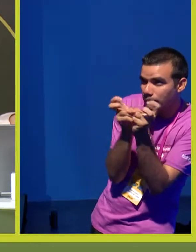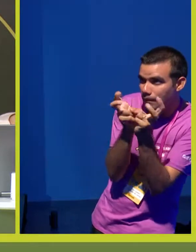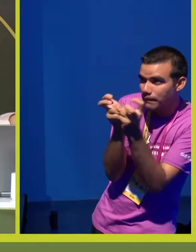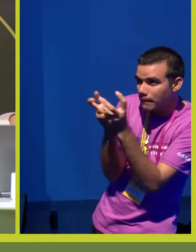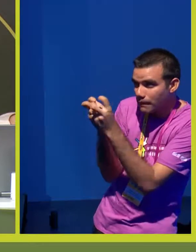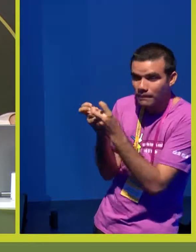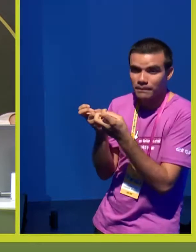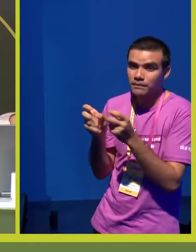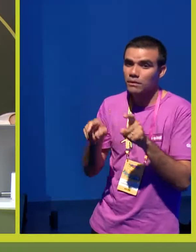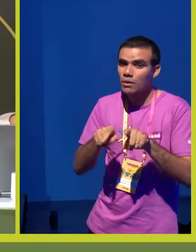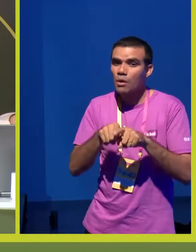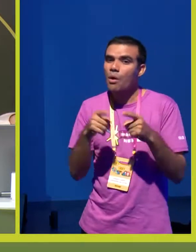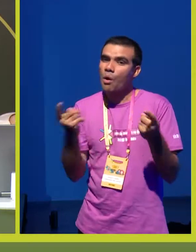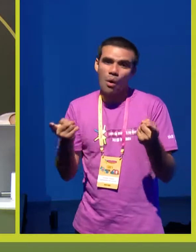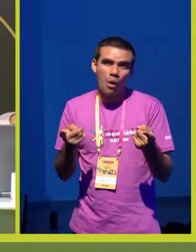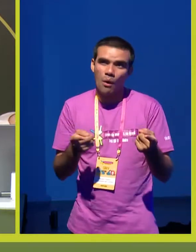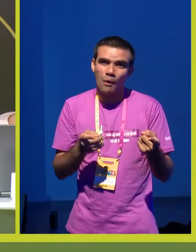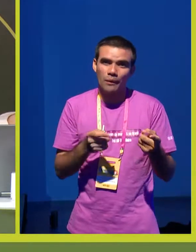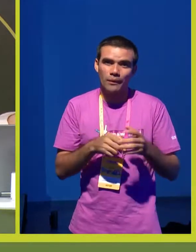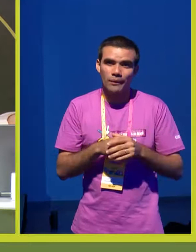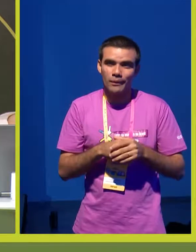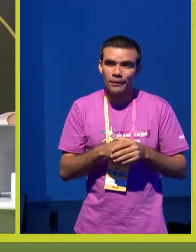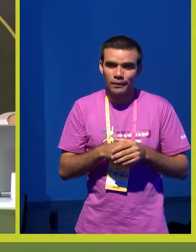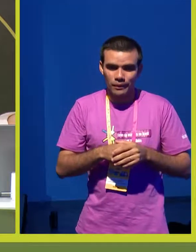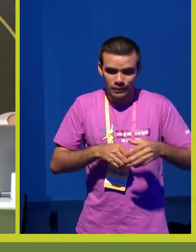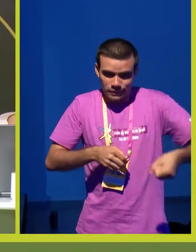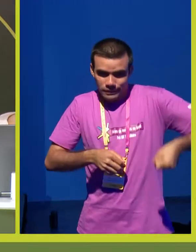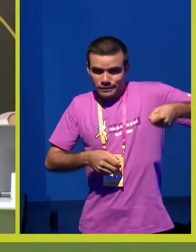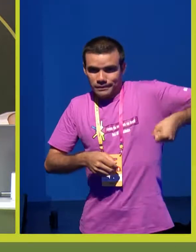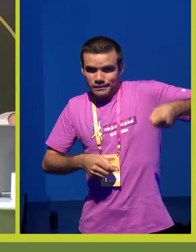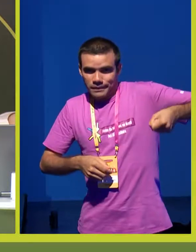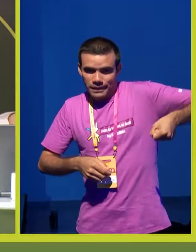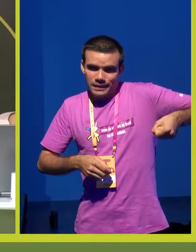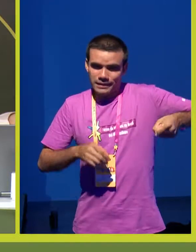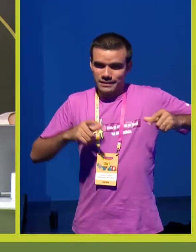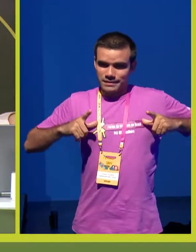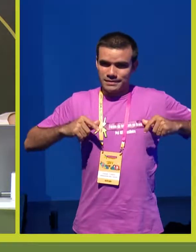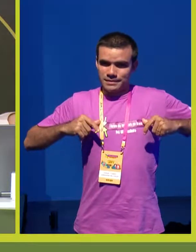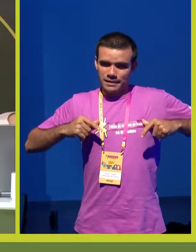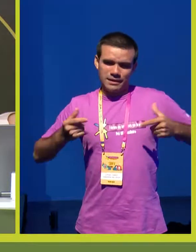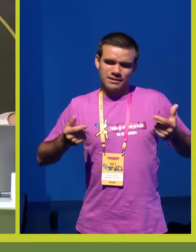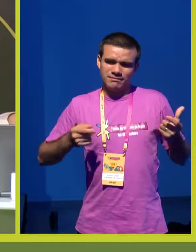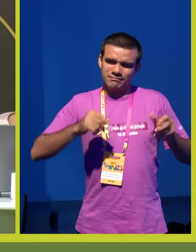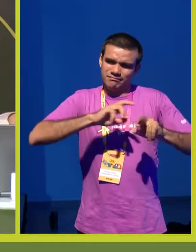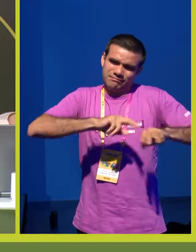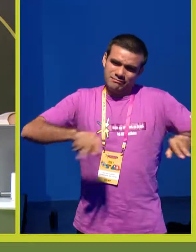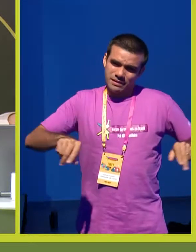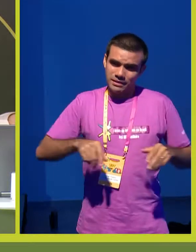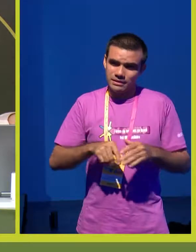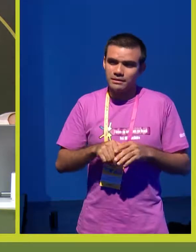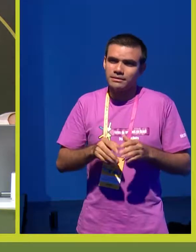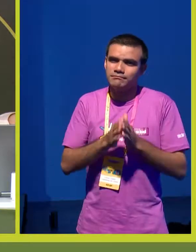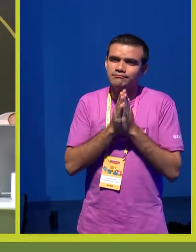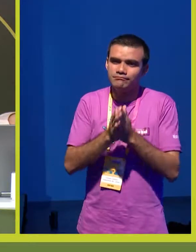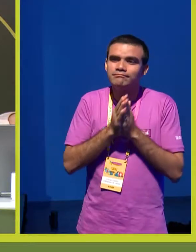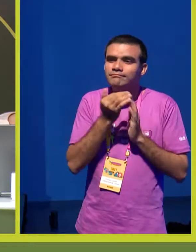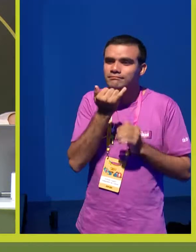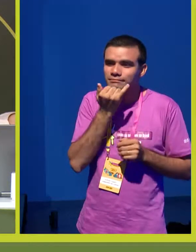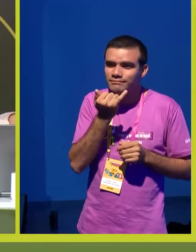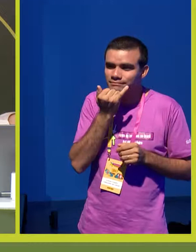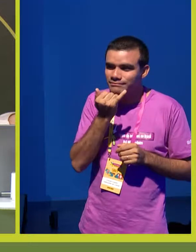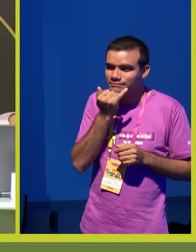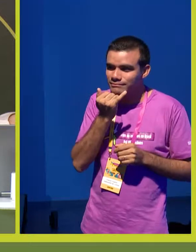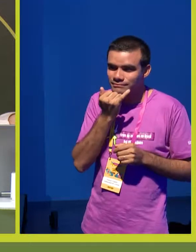interceptação física com maletas israelenses, com sistema Pegados, mas pedindo perdão por invadir